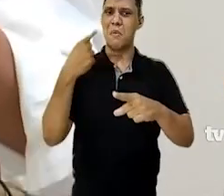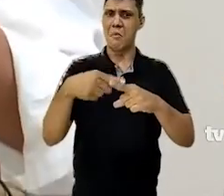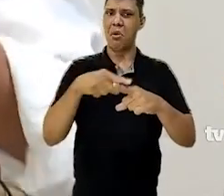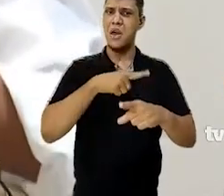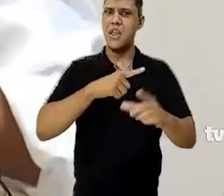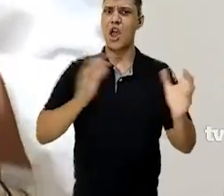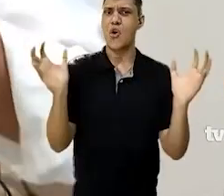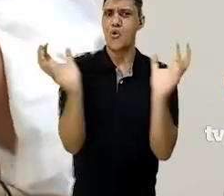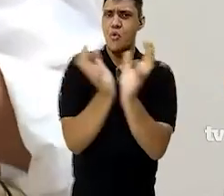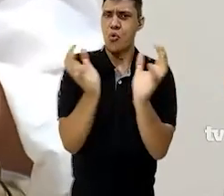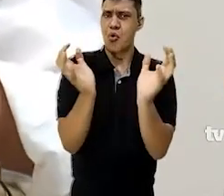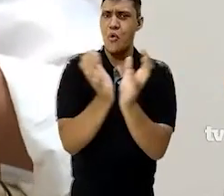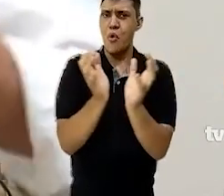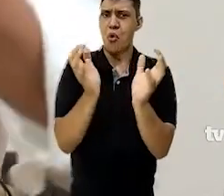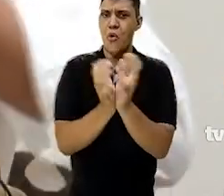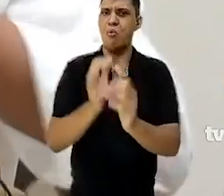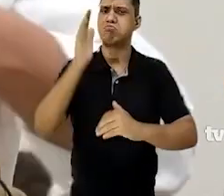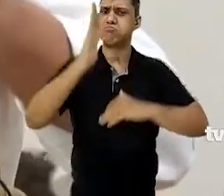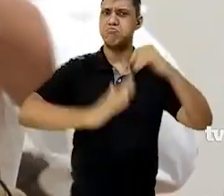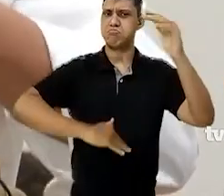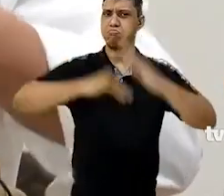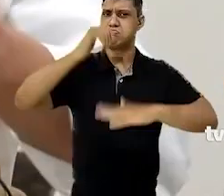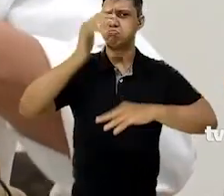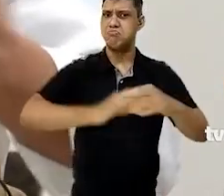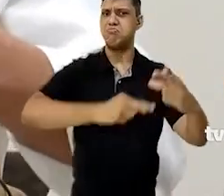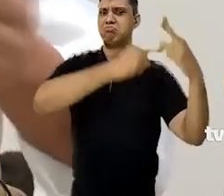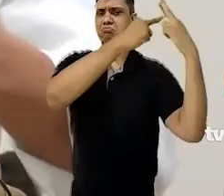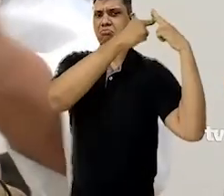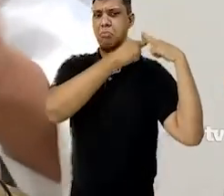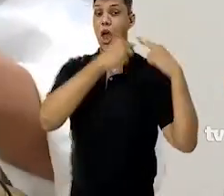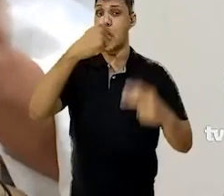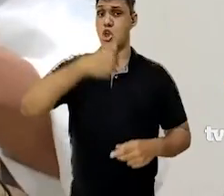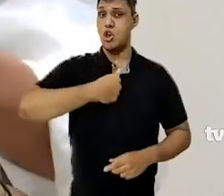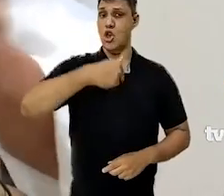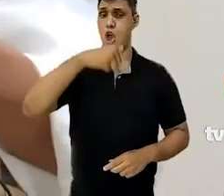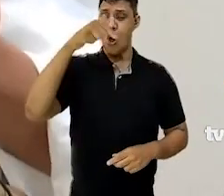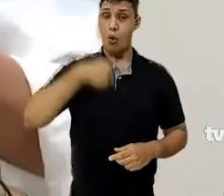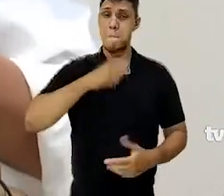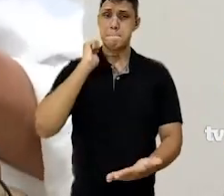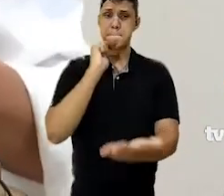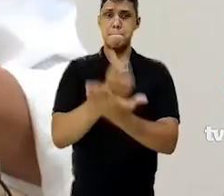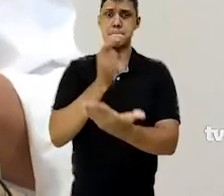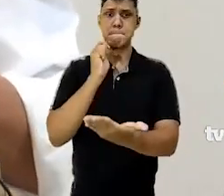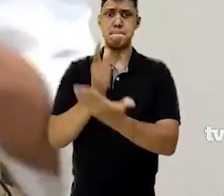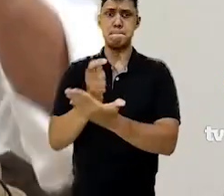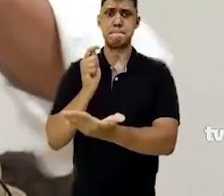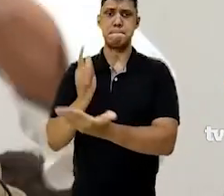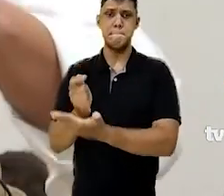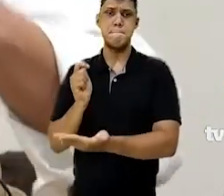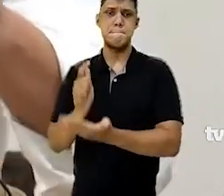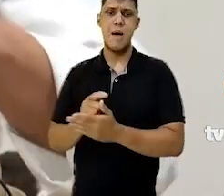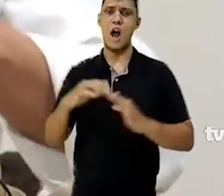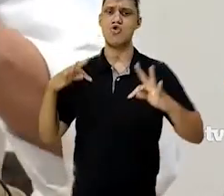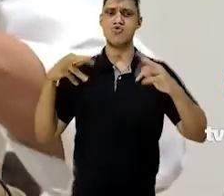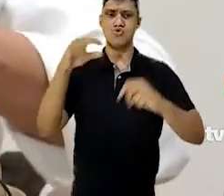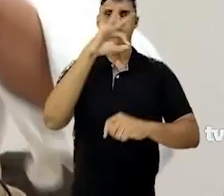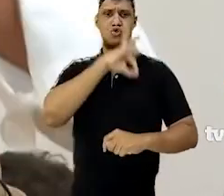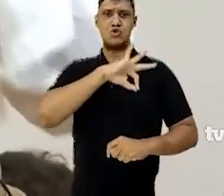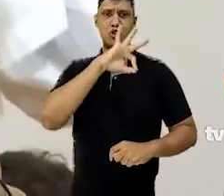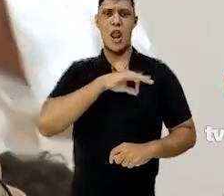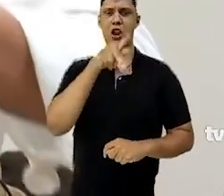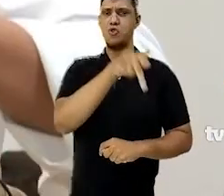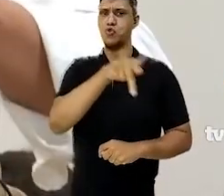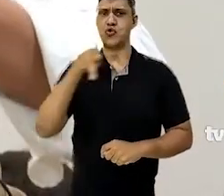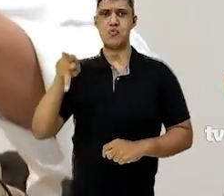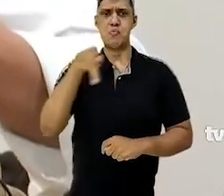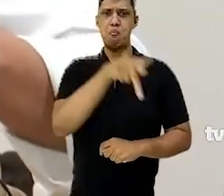competente, que trabalha e muito, e está aqui o prefeito que paga o piso do magistério e que paga em dia e